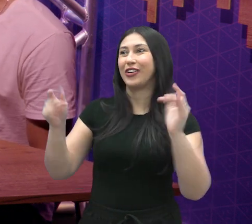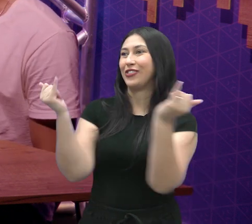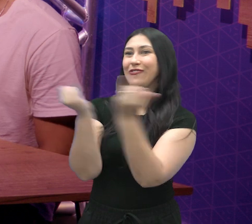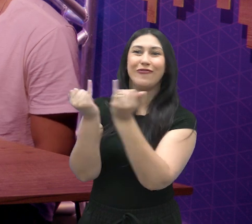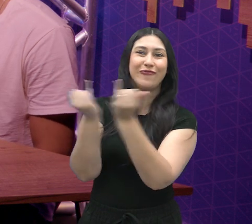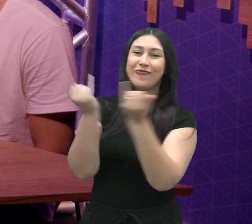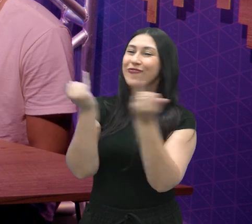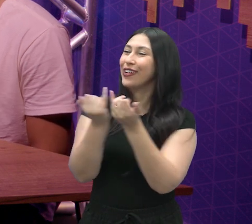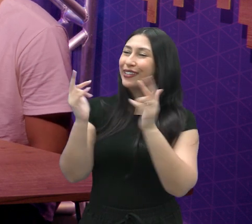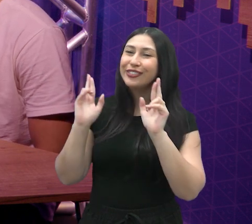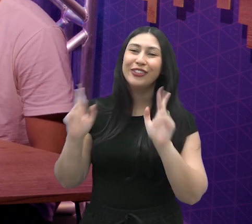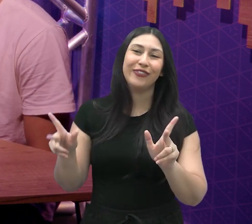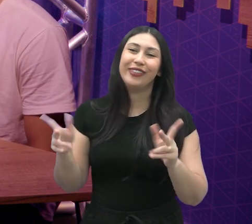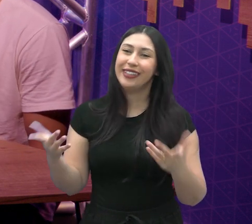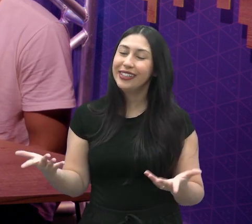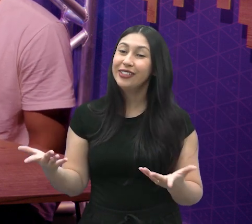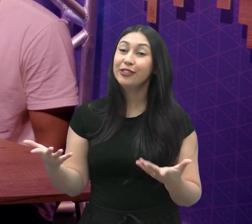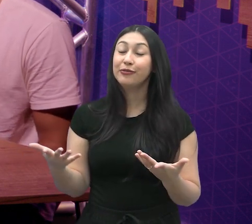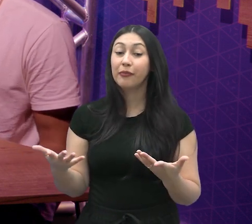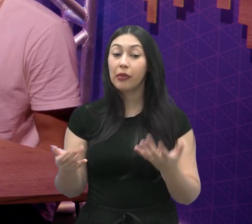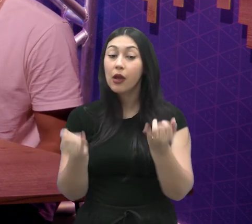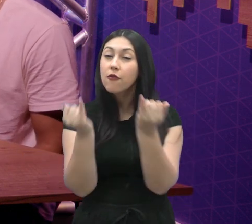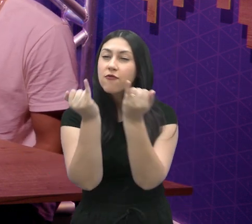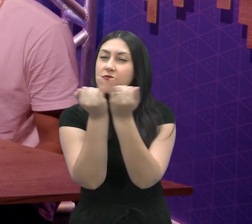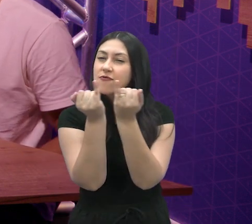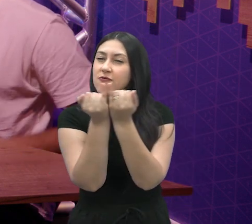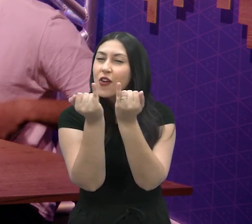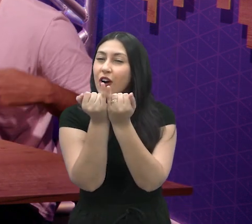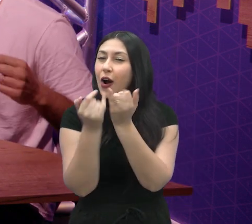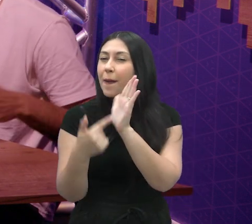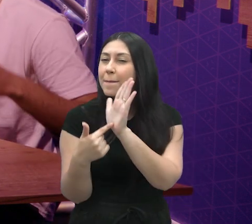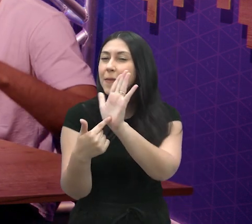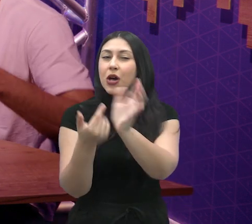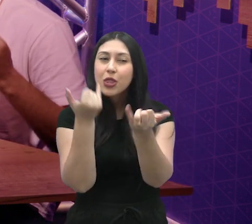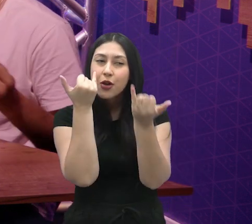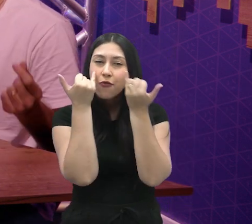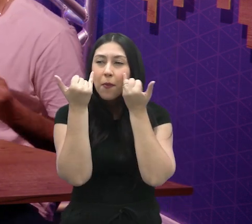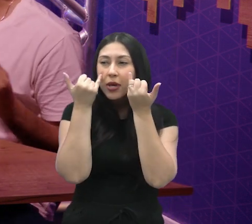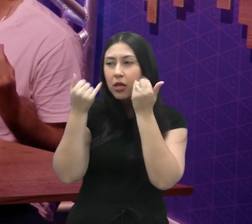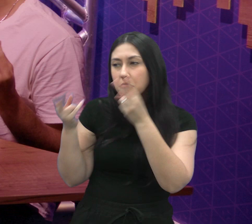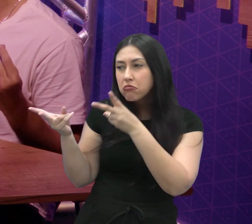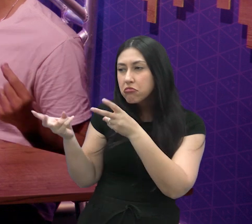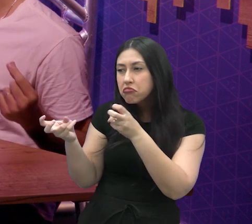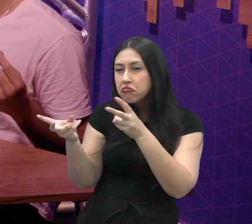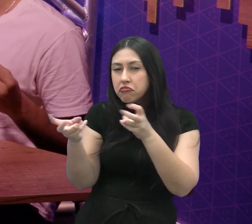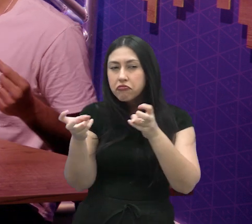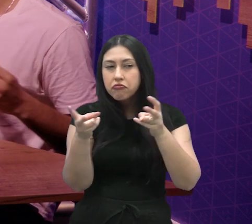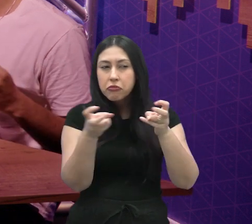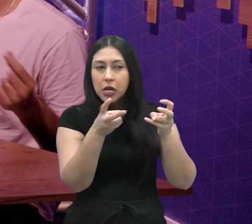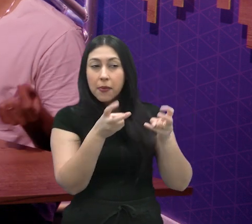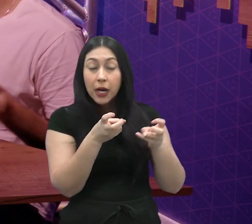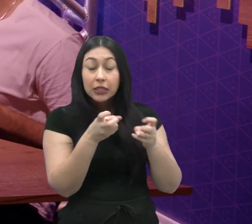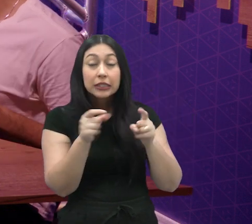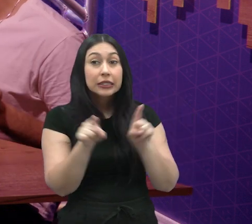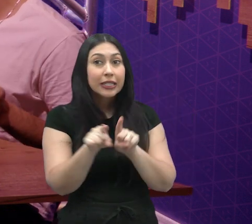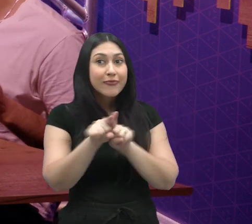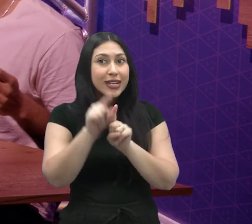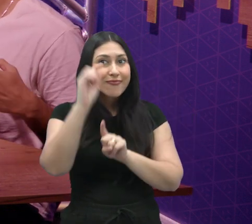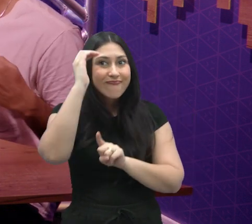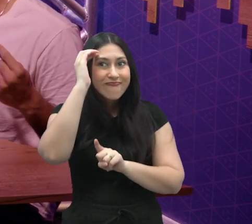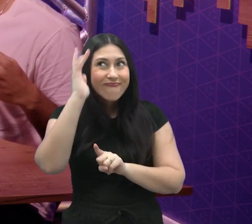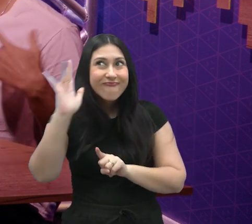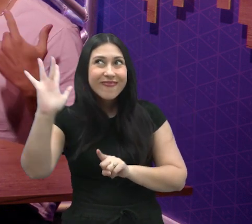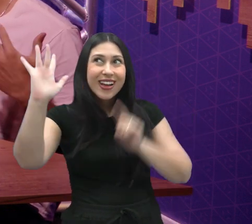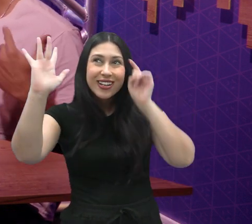é diferente da fofoca, né? Então, assim, a fofoca é informações e percepções sobre outros indivíduos,